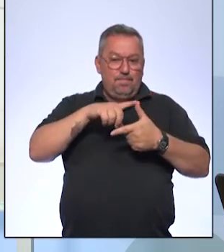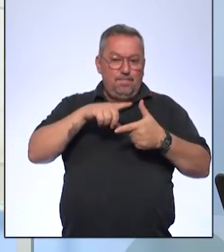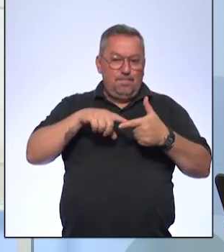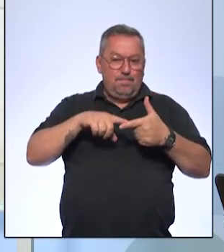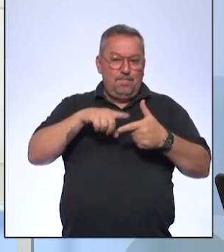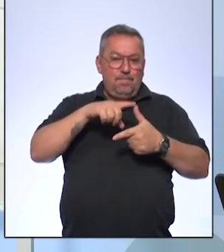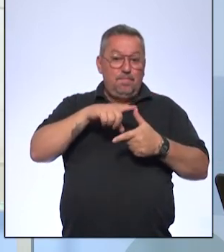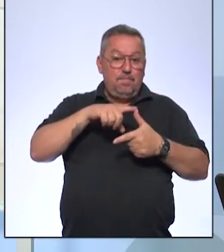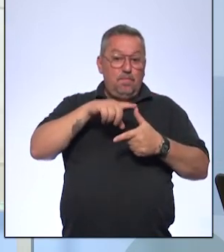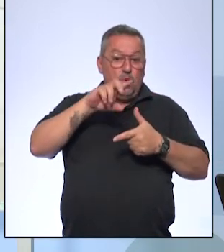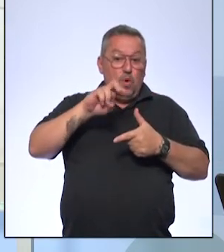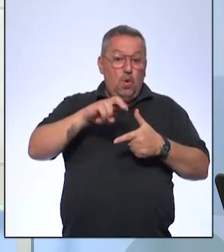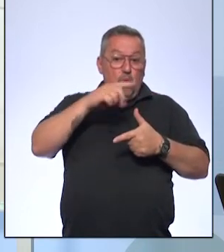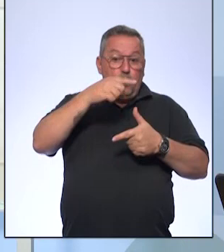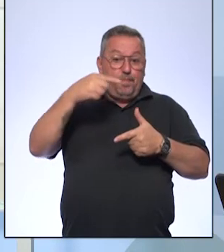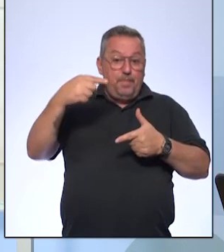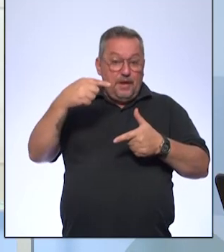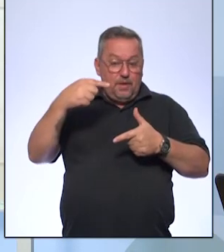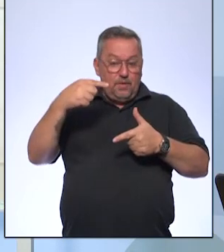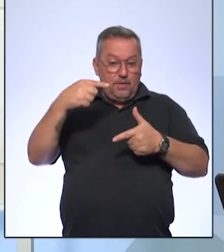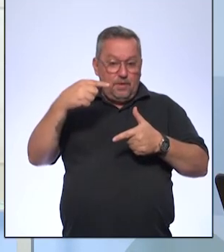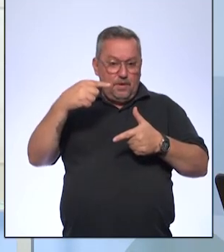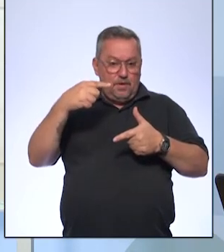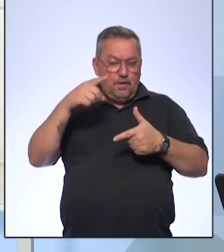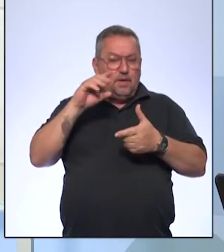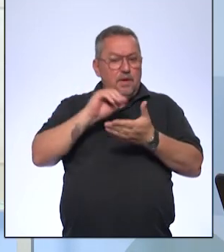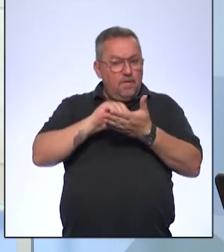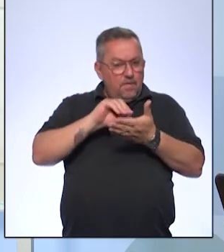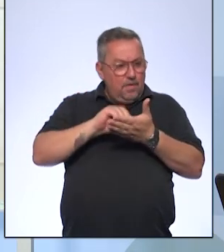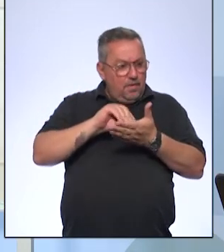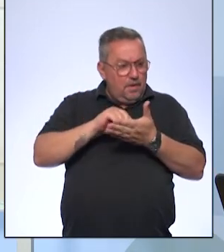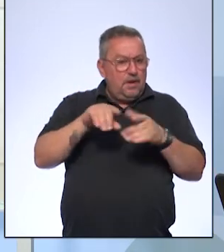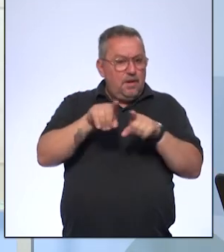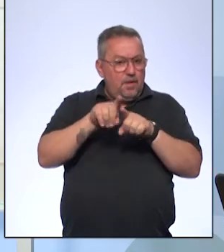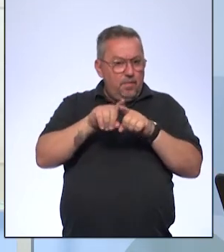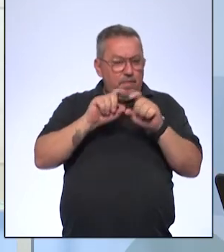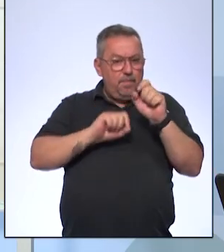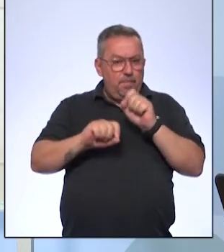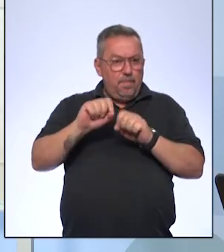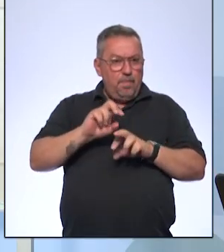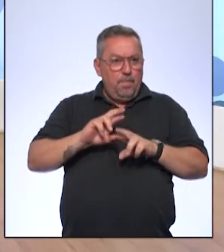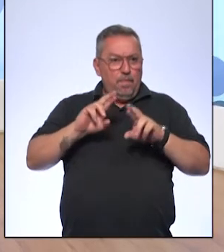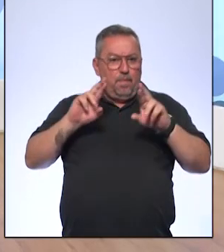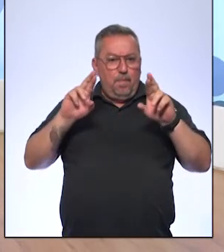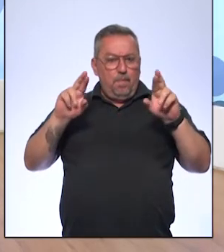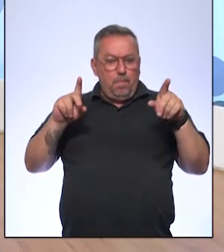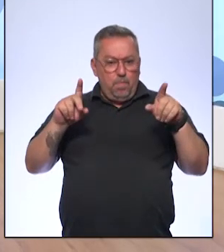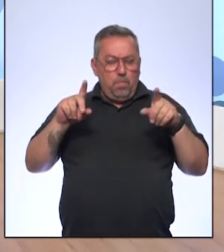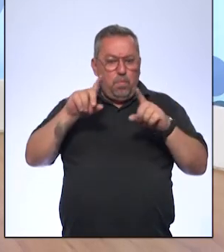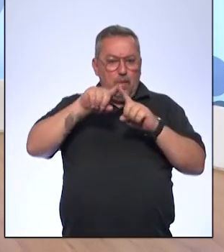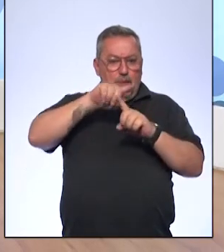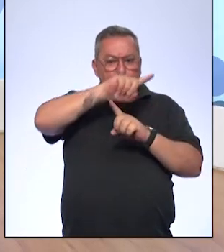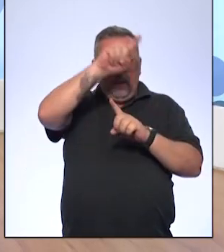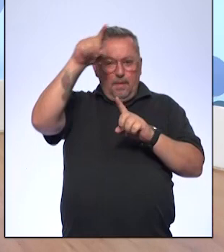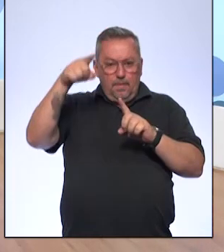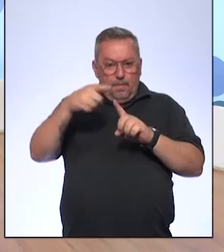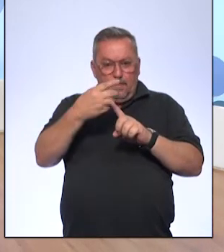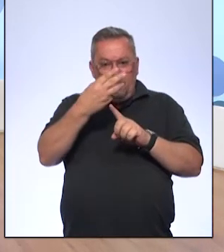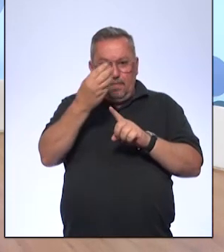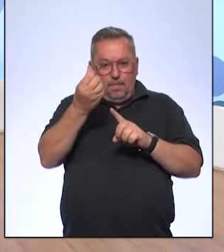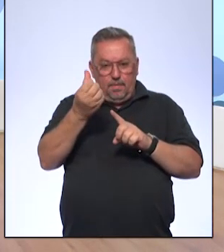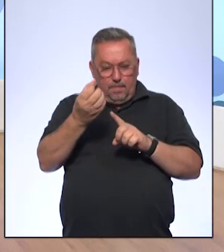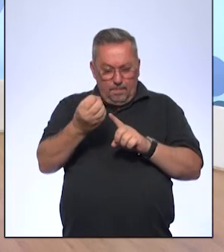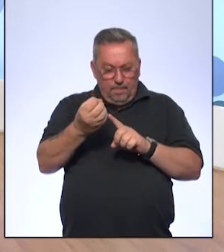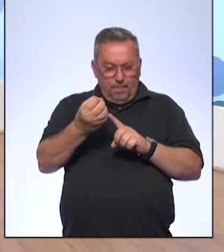você subtrai e vê o que falta, essa é a primeira ideia aí, ó. Que é a diferença para a volta completa, que são os 360 graus,